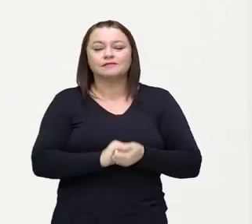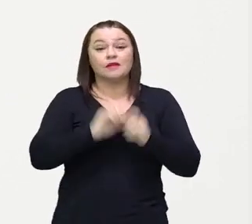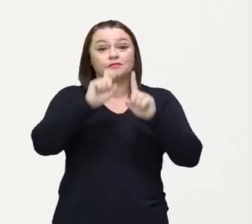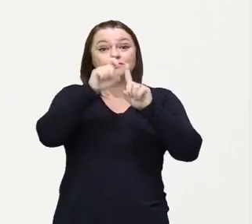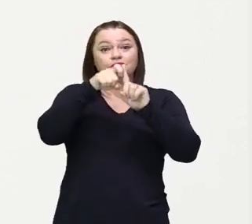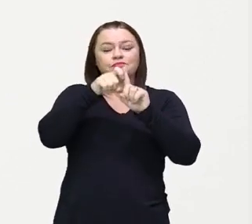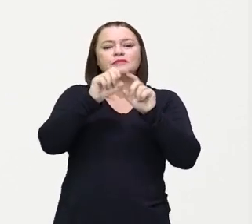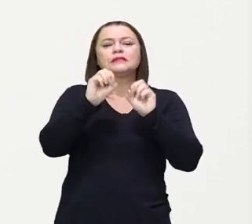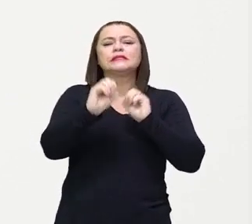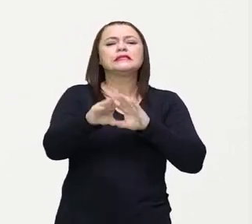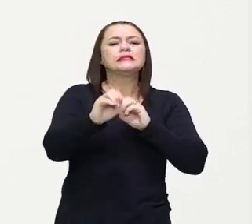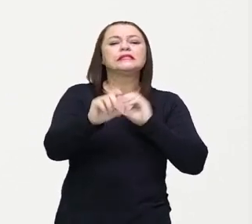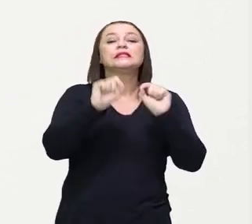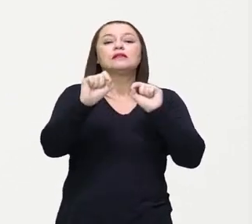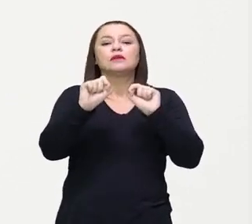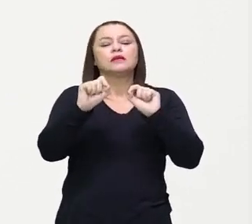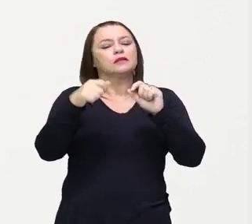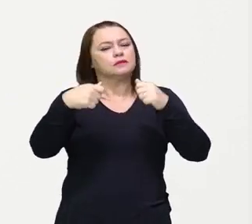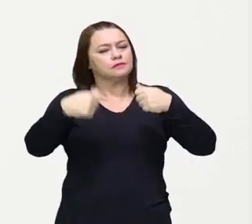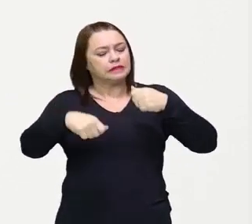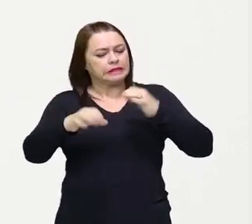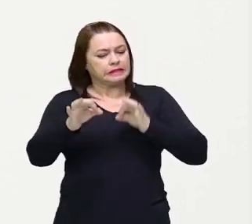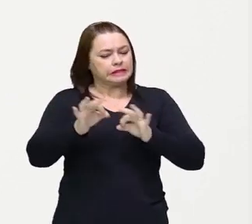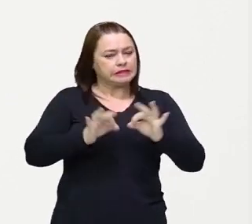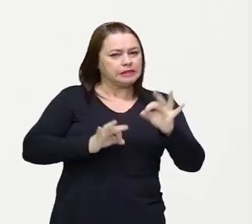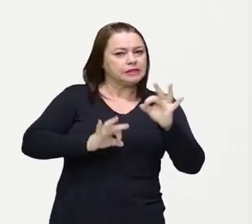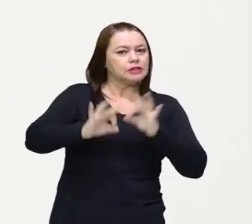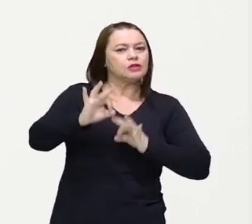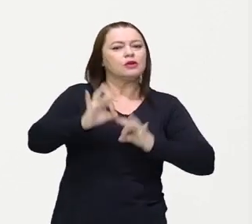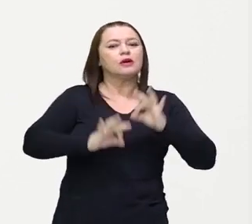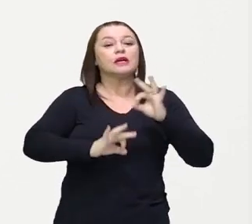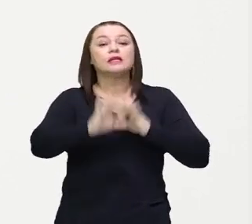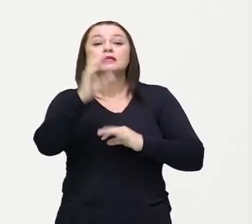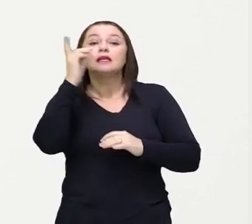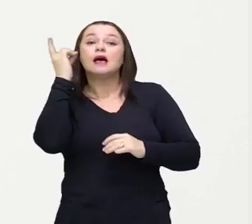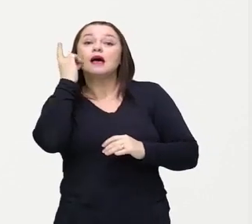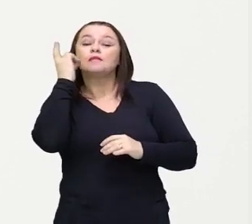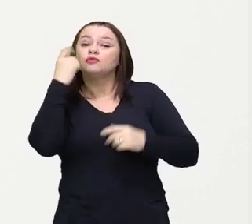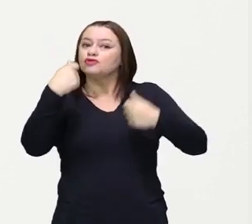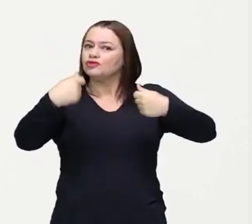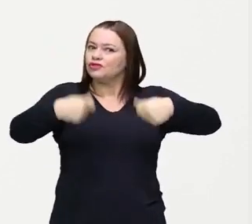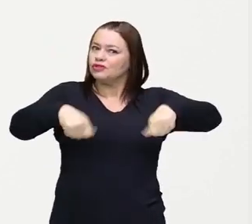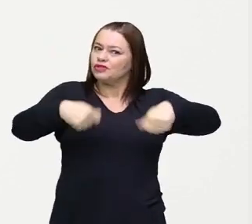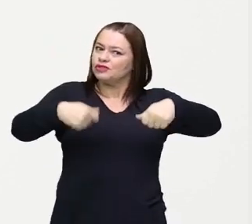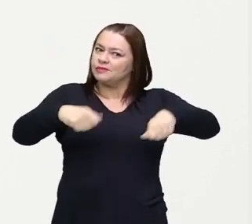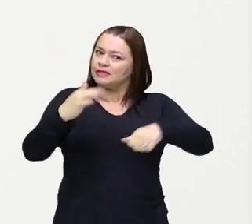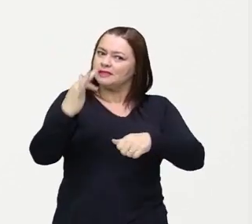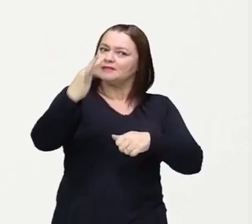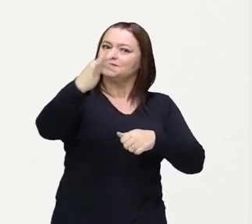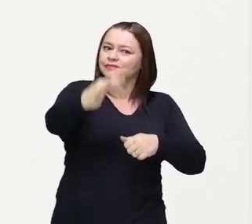que é necessário preparar-se para os dias de necessidade.